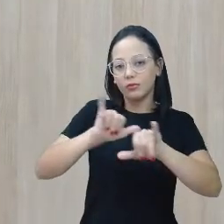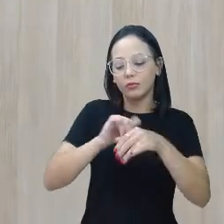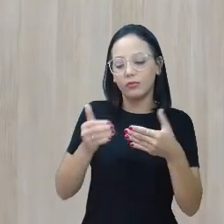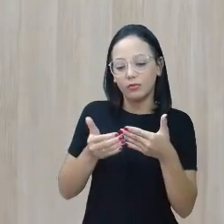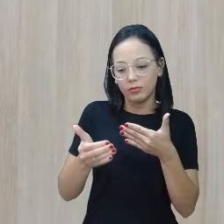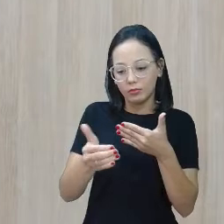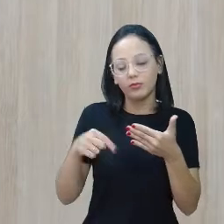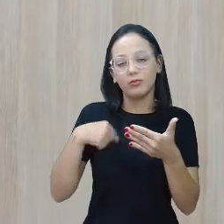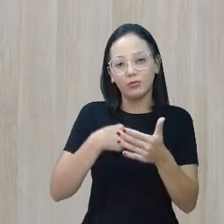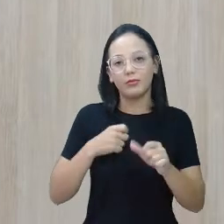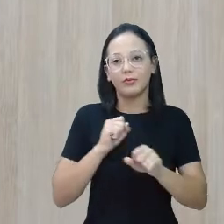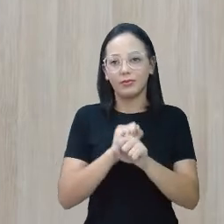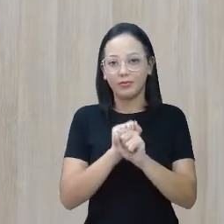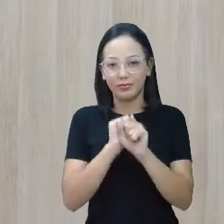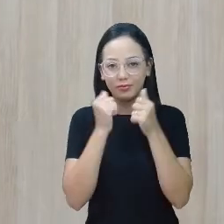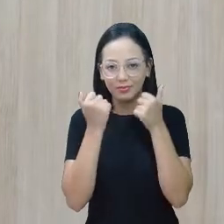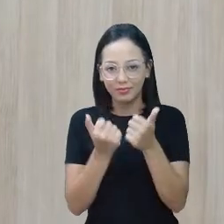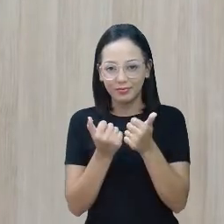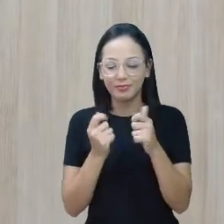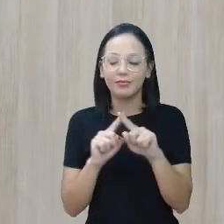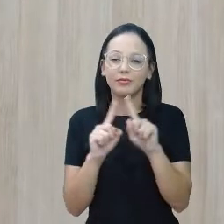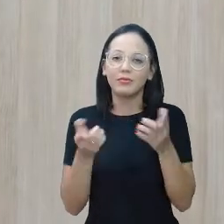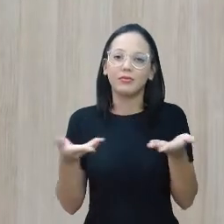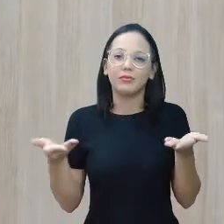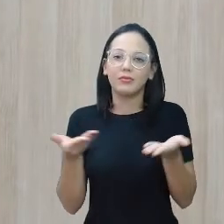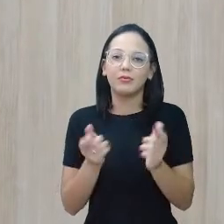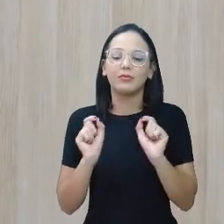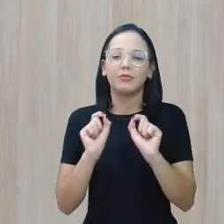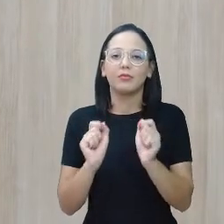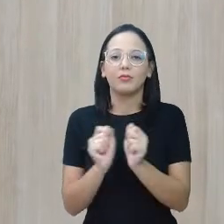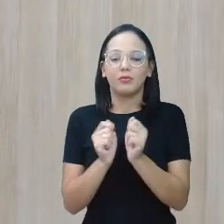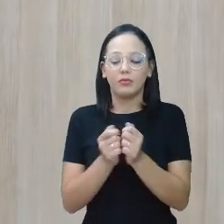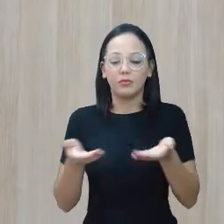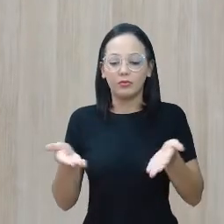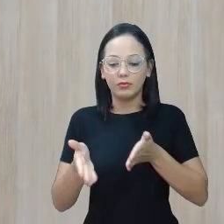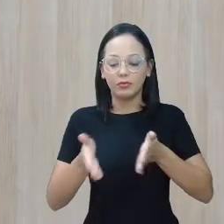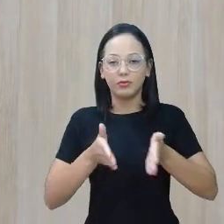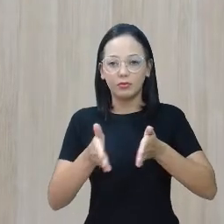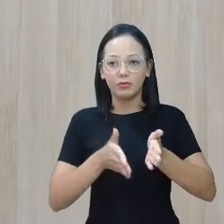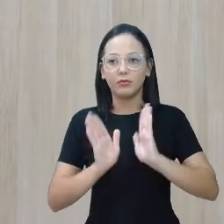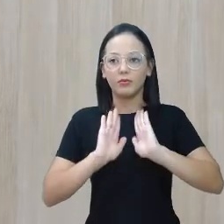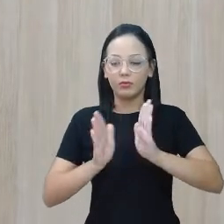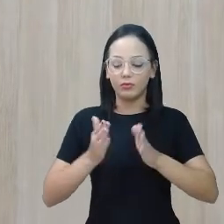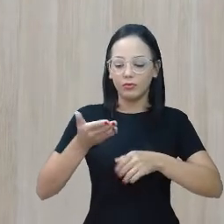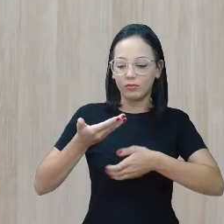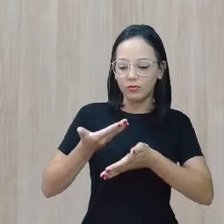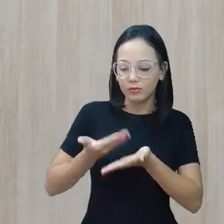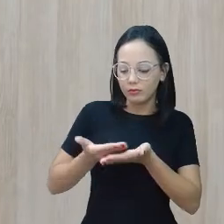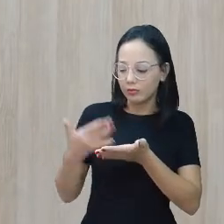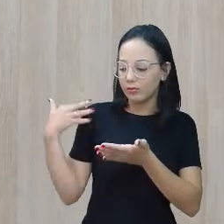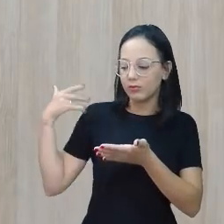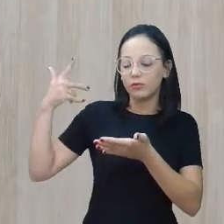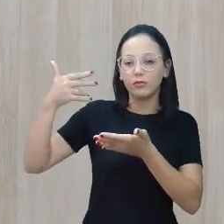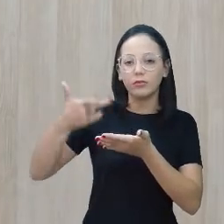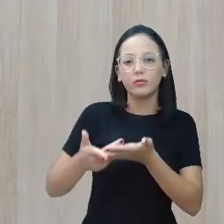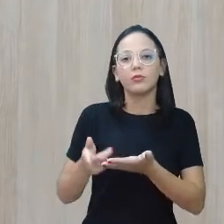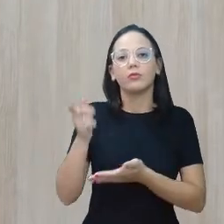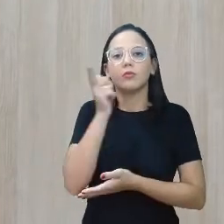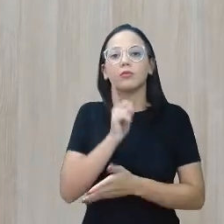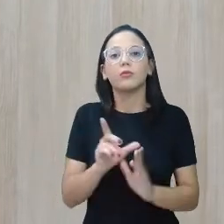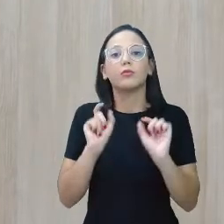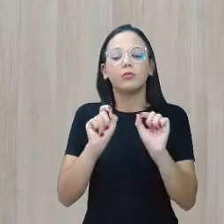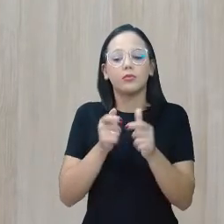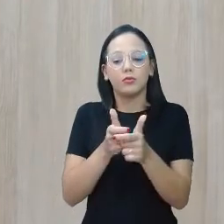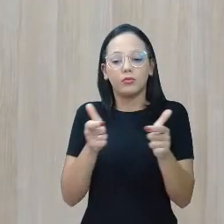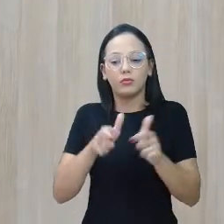gente para, tá certo? Mas a gente está aqui nessa nova fase do projeto já há um tempo, conseguindo que todo mundo, ou a